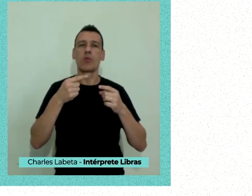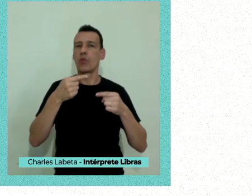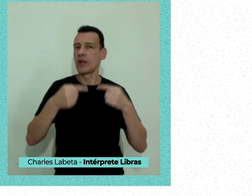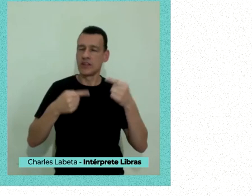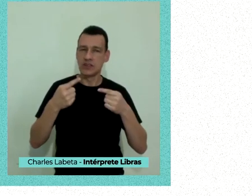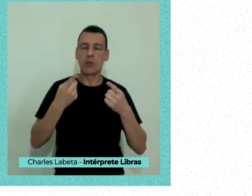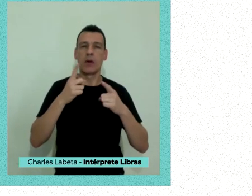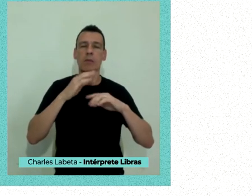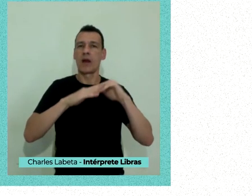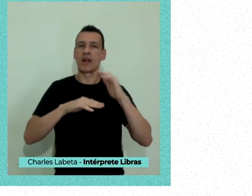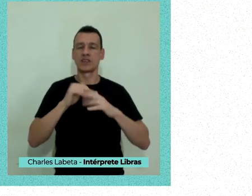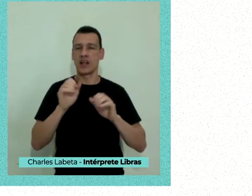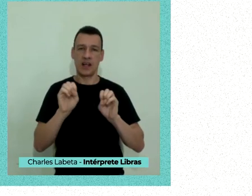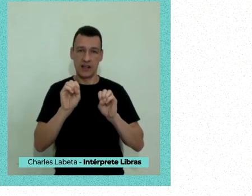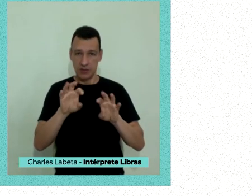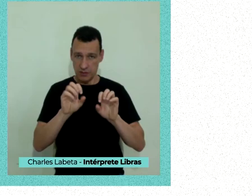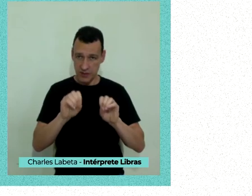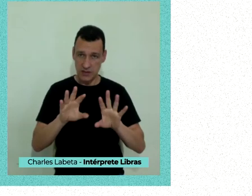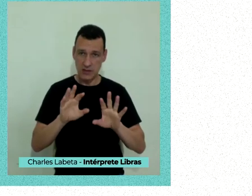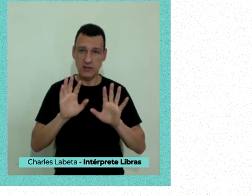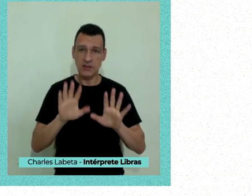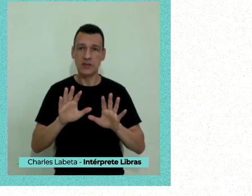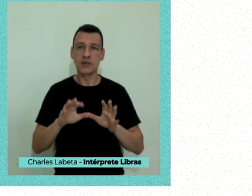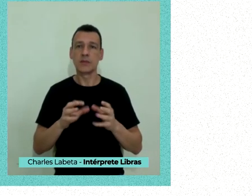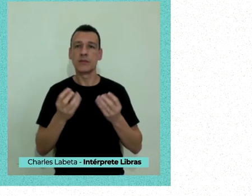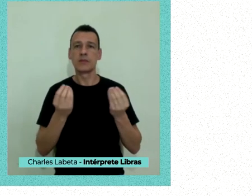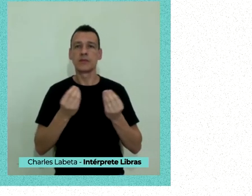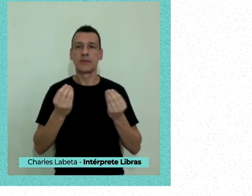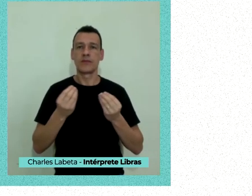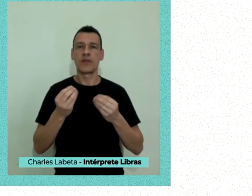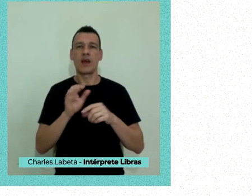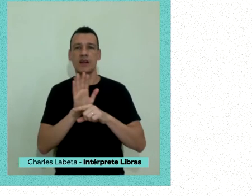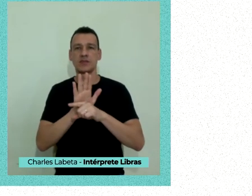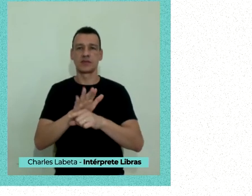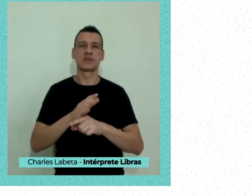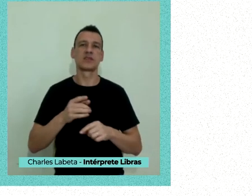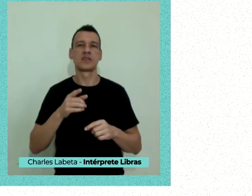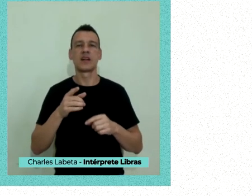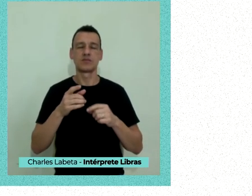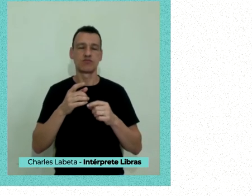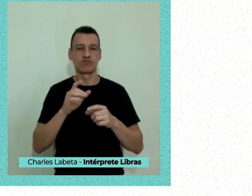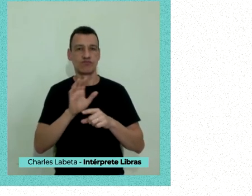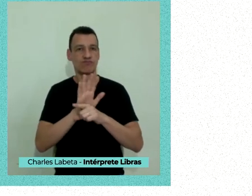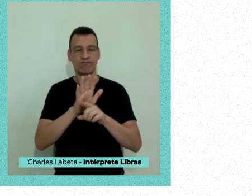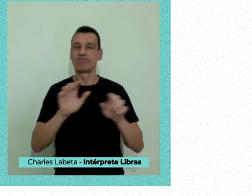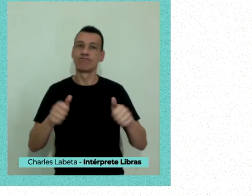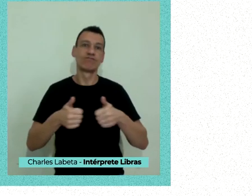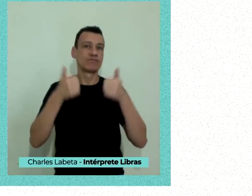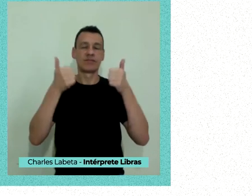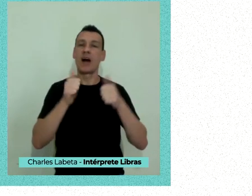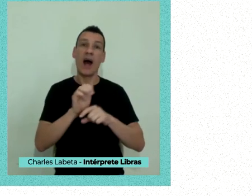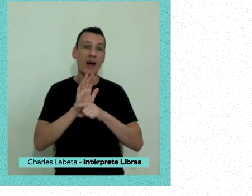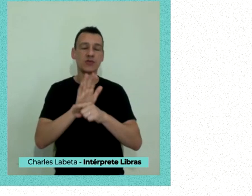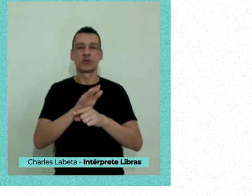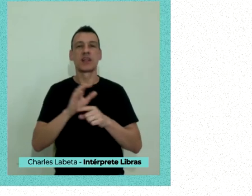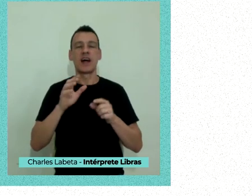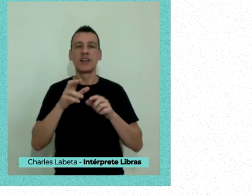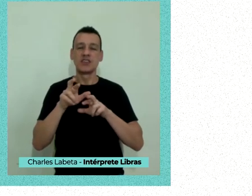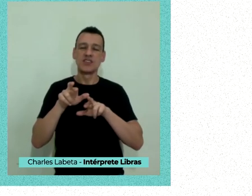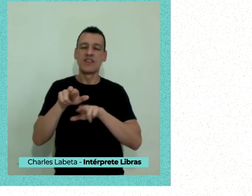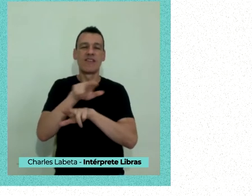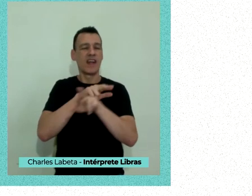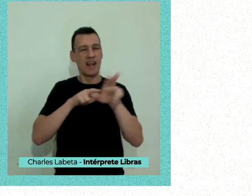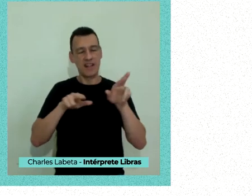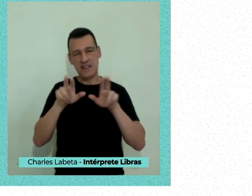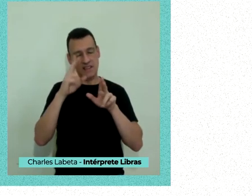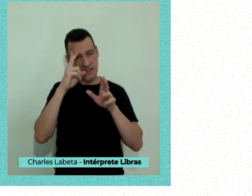educacional que afirma, que valoriza, que potencializa as diferenças. Para